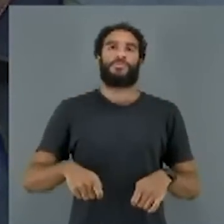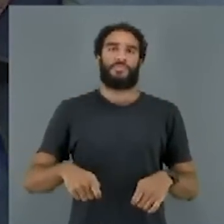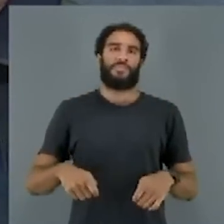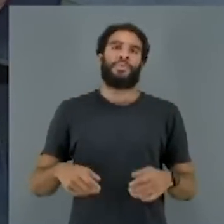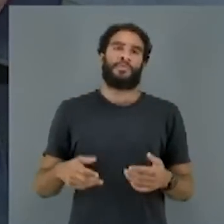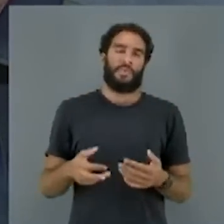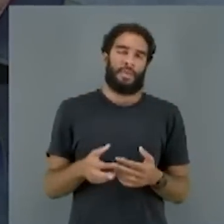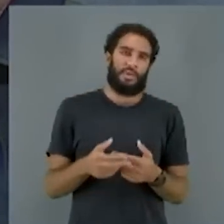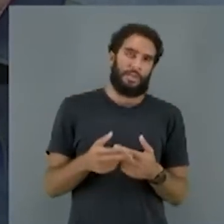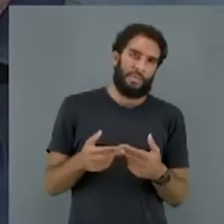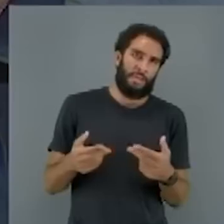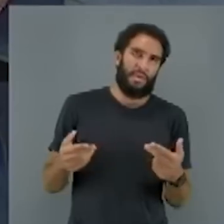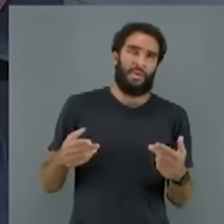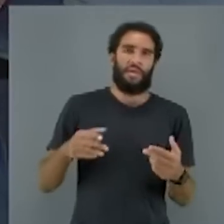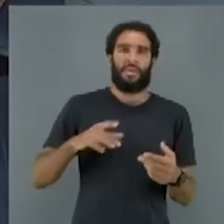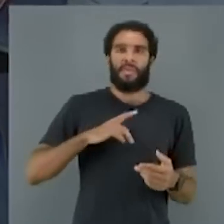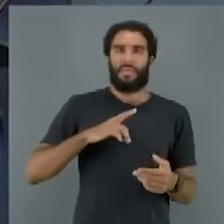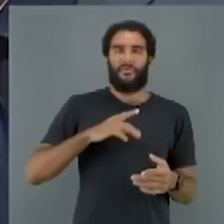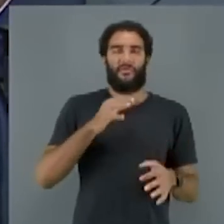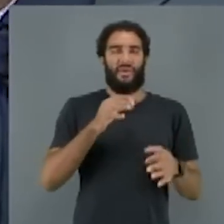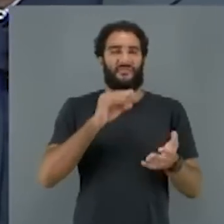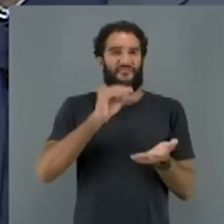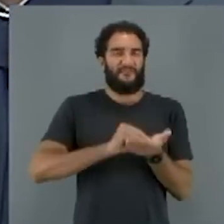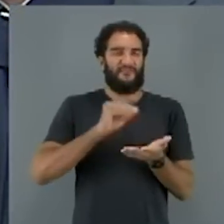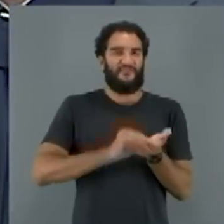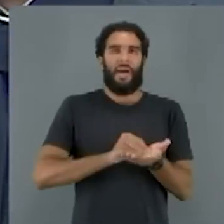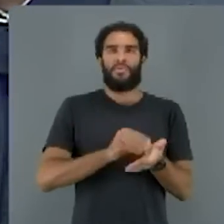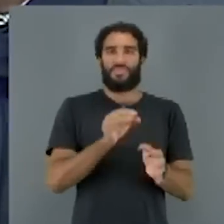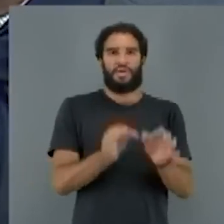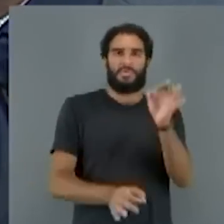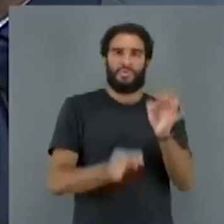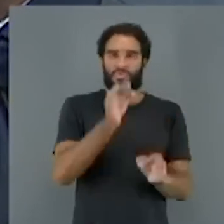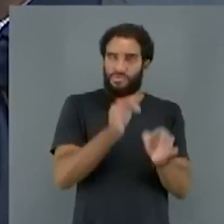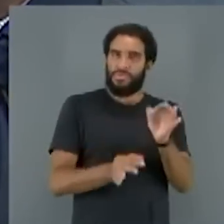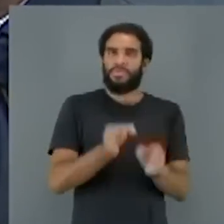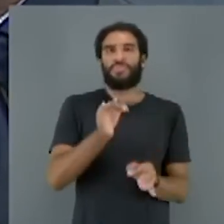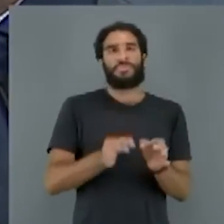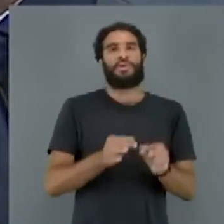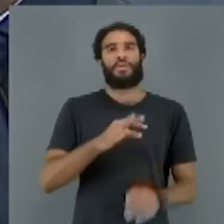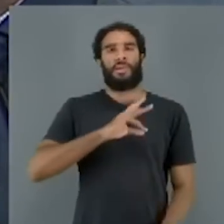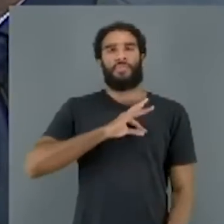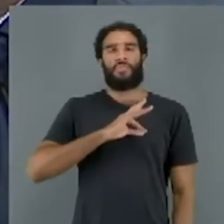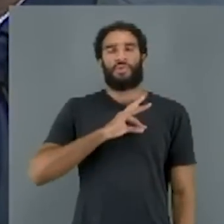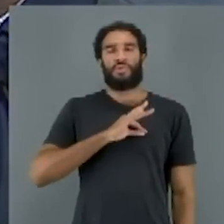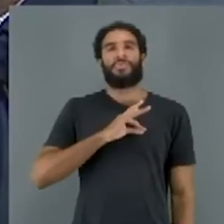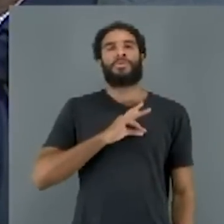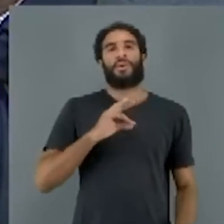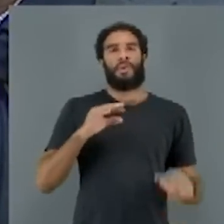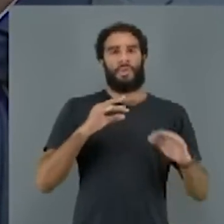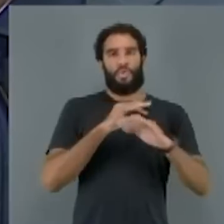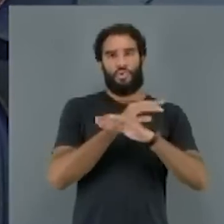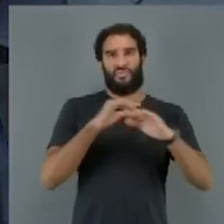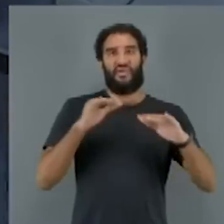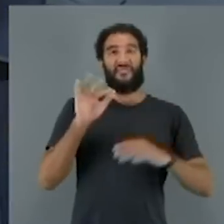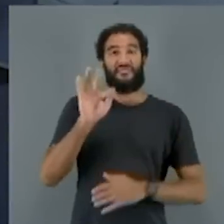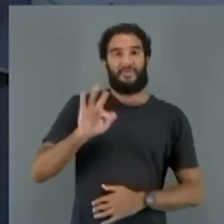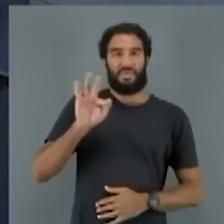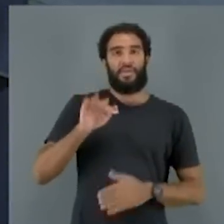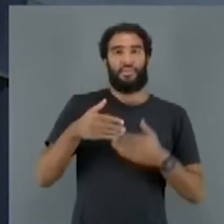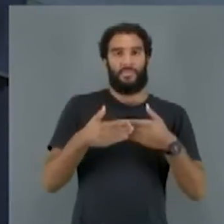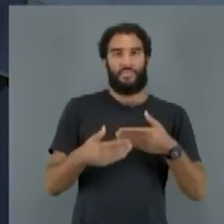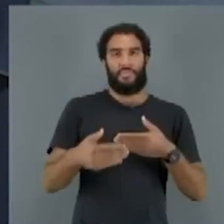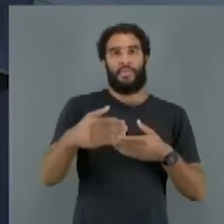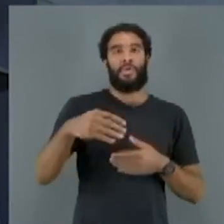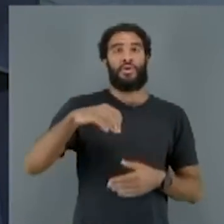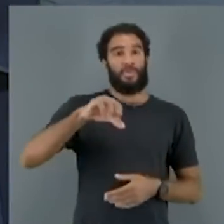foi a maior injustiça já realizada na história da Polícia Rodoviária Federal, que nos próximos dias completa